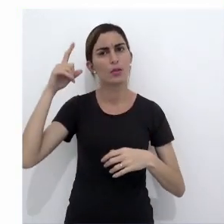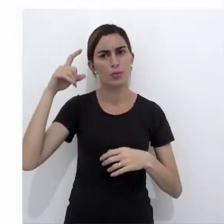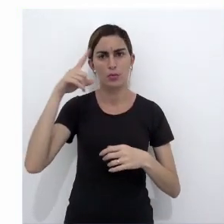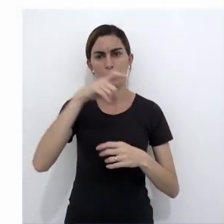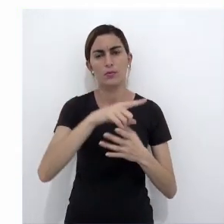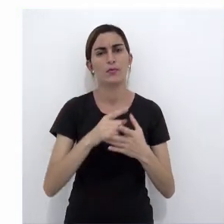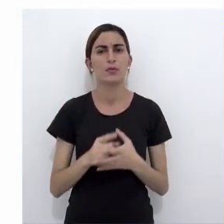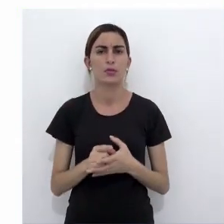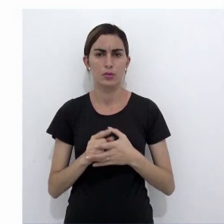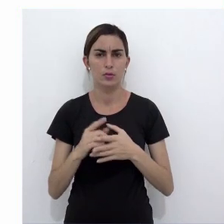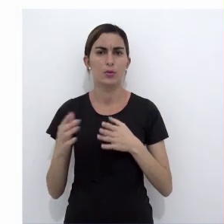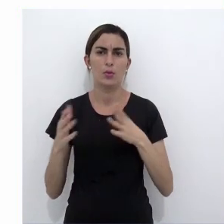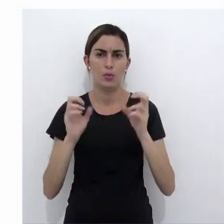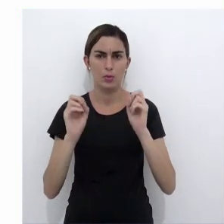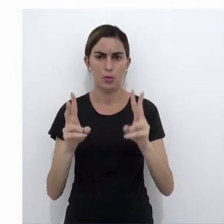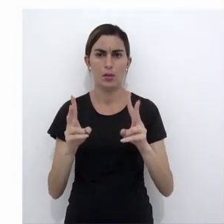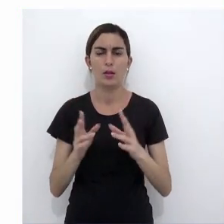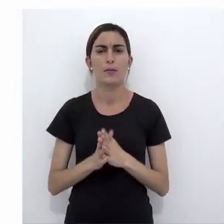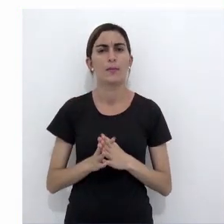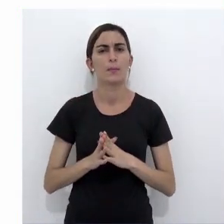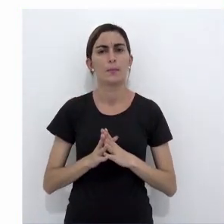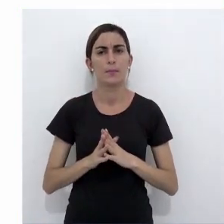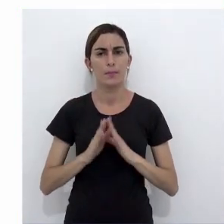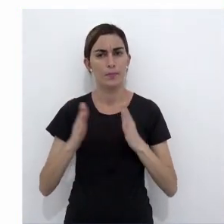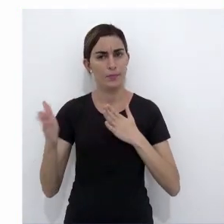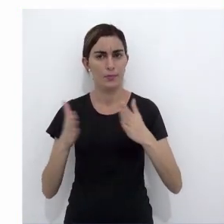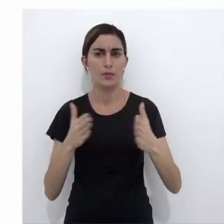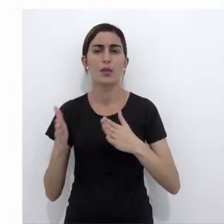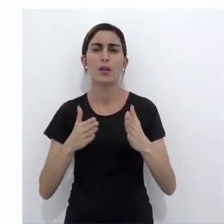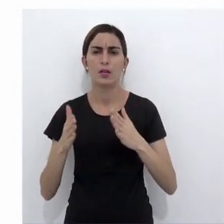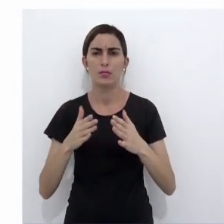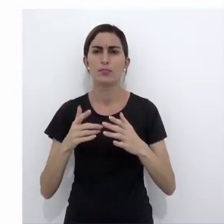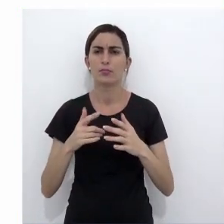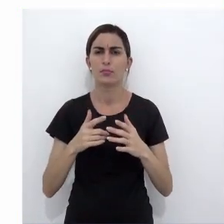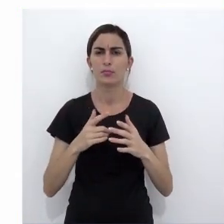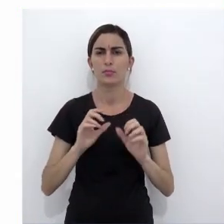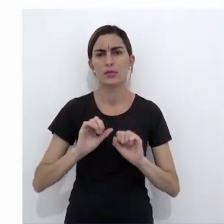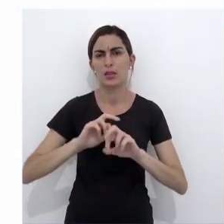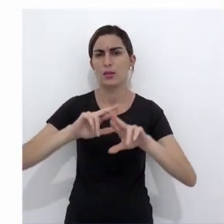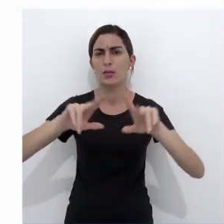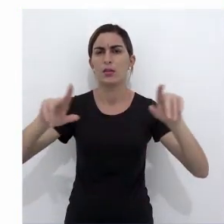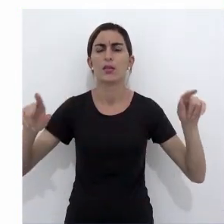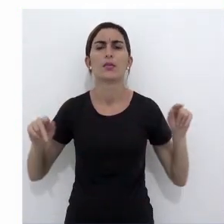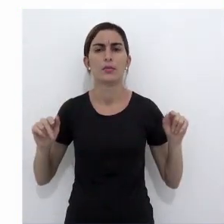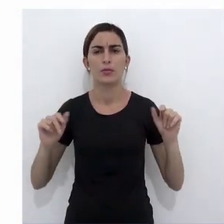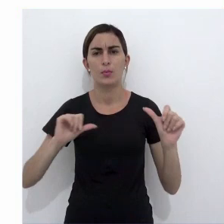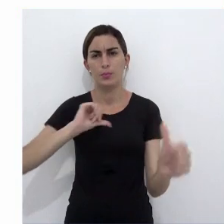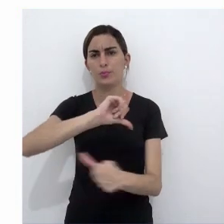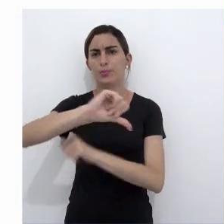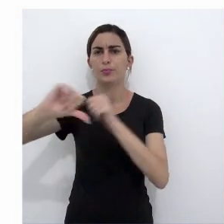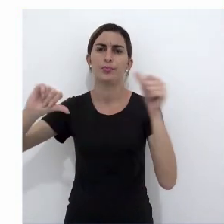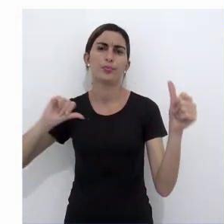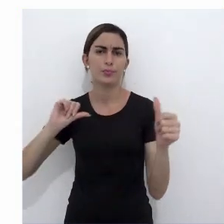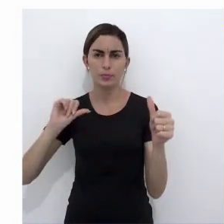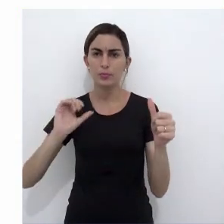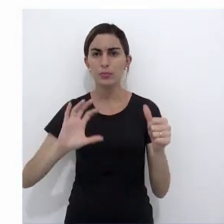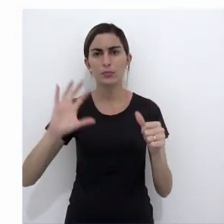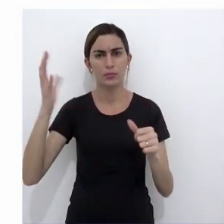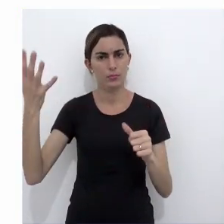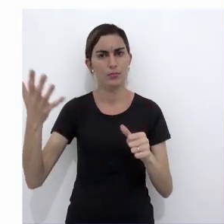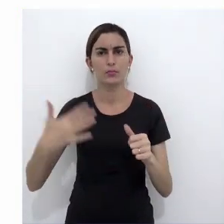riquíssimo, esse período, ok? Diante das grandes transformações